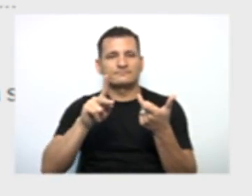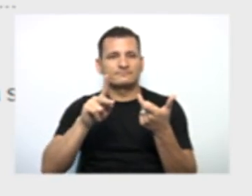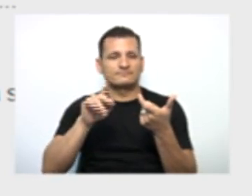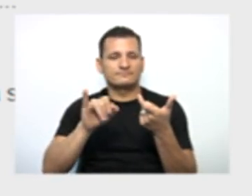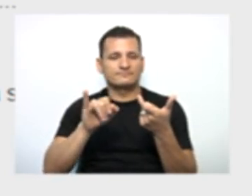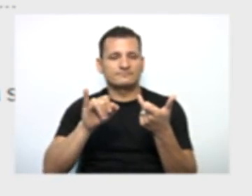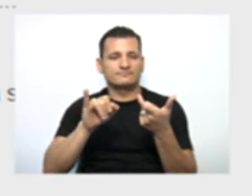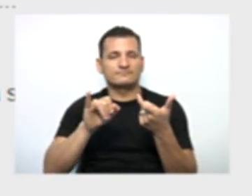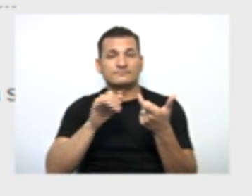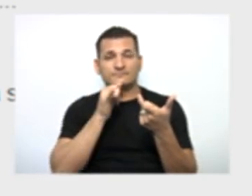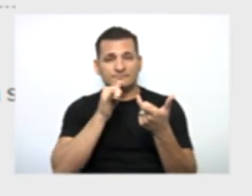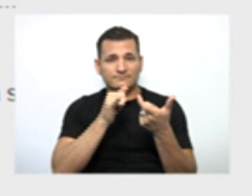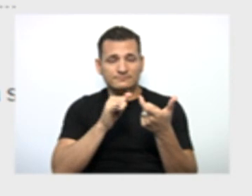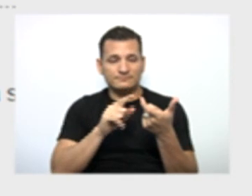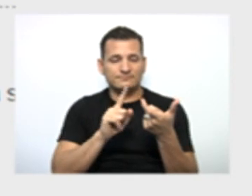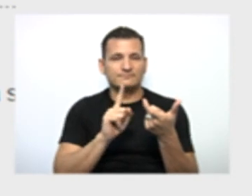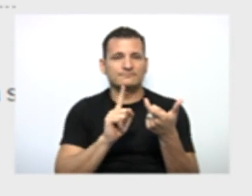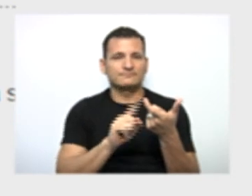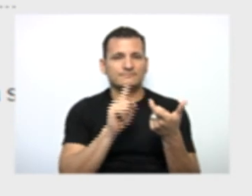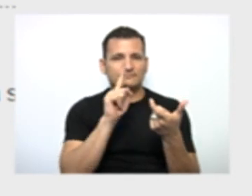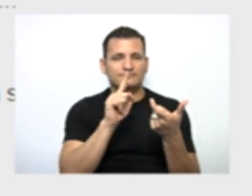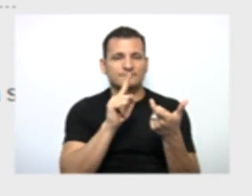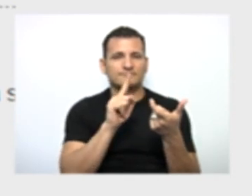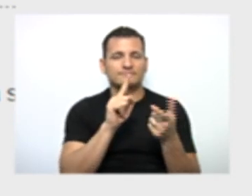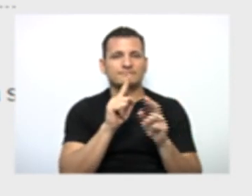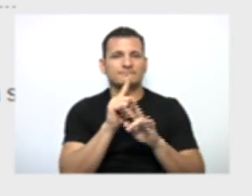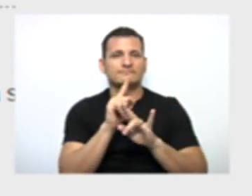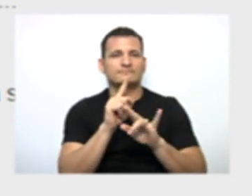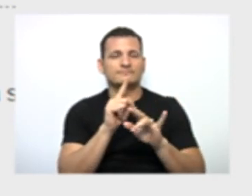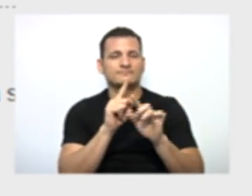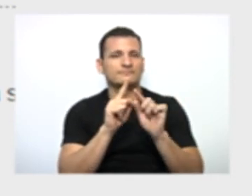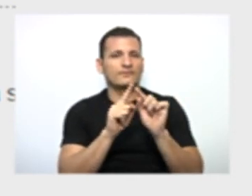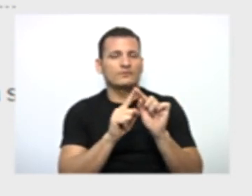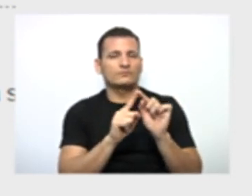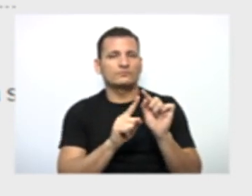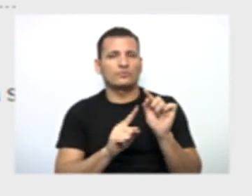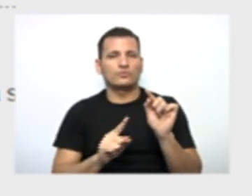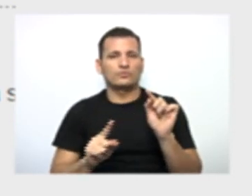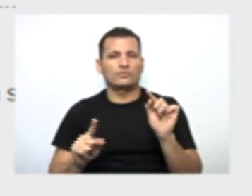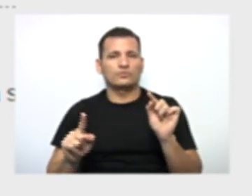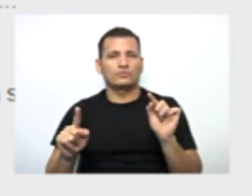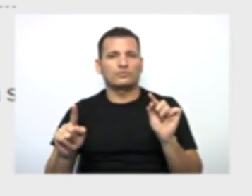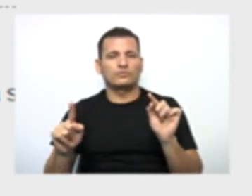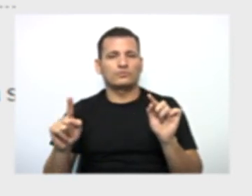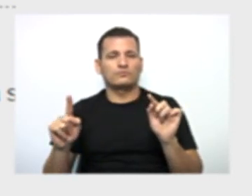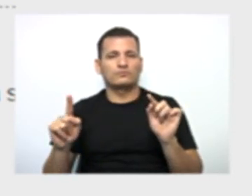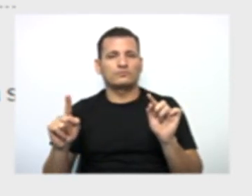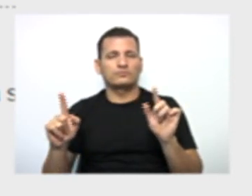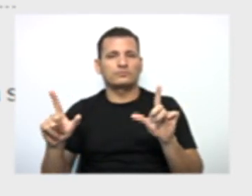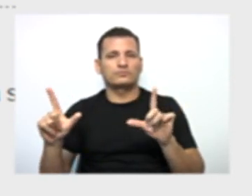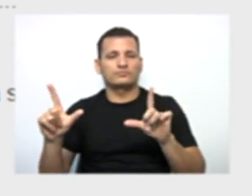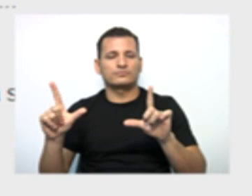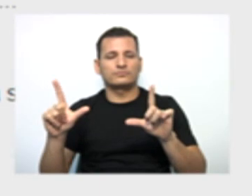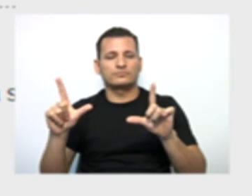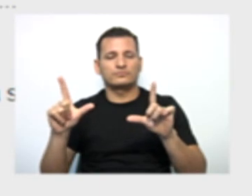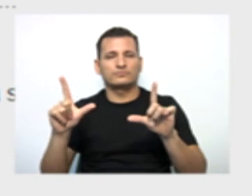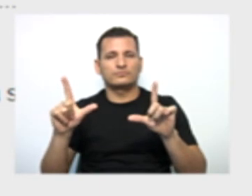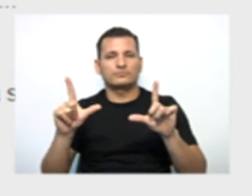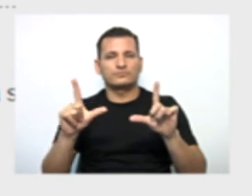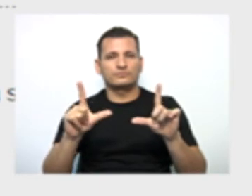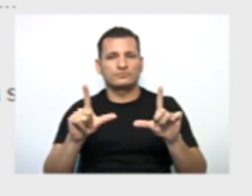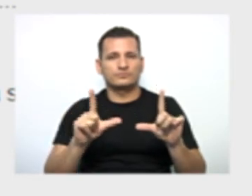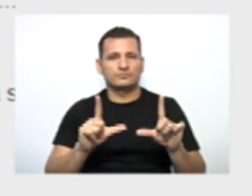clico nesse hiperlink, ele vai me levar ou me ligar a uma outra página ou um outro recurso. Então, eu vou clicar